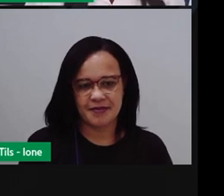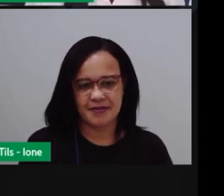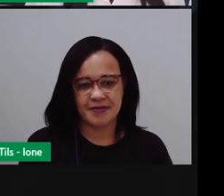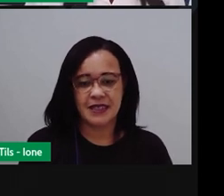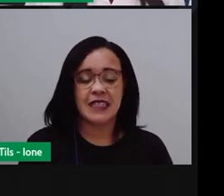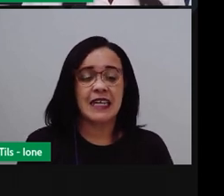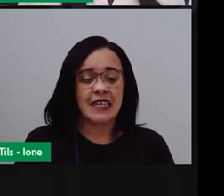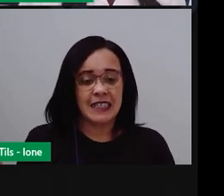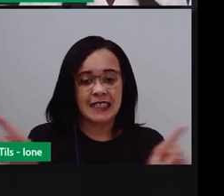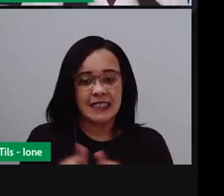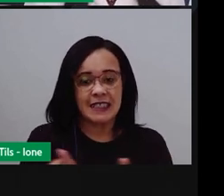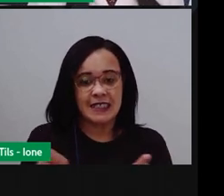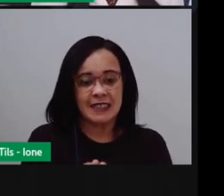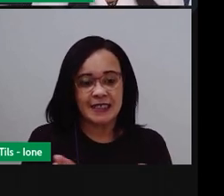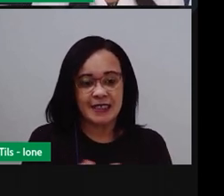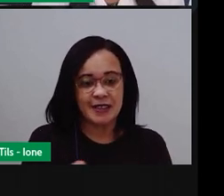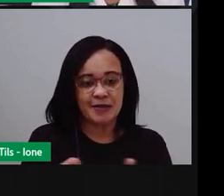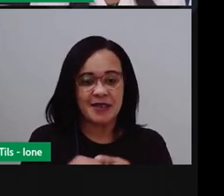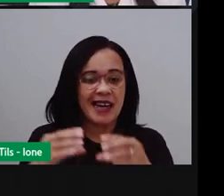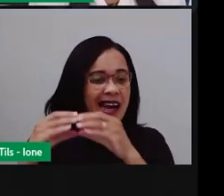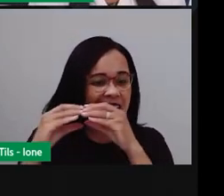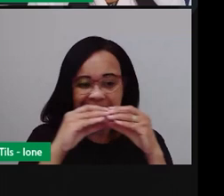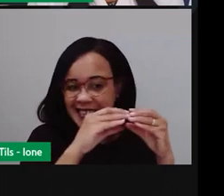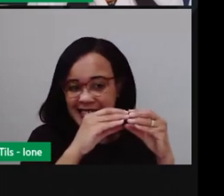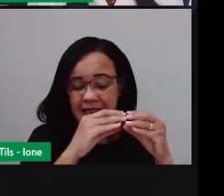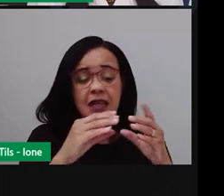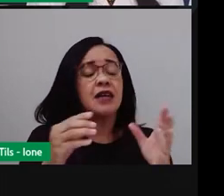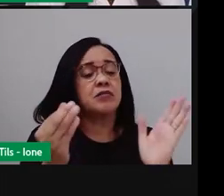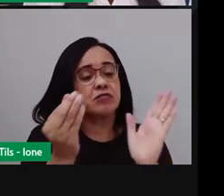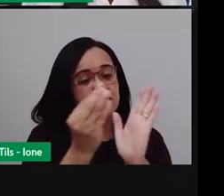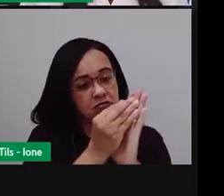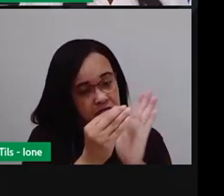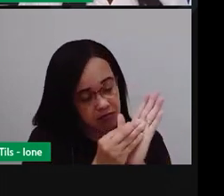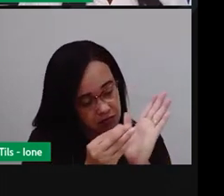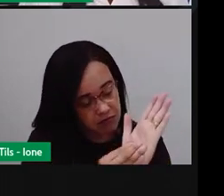Eu também vou ver aqui, ó, o milho.